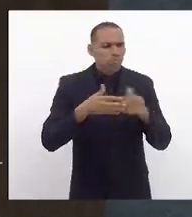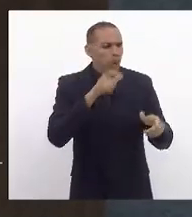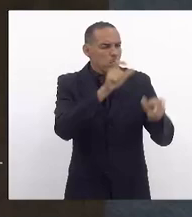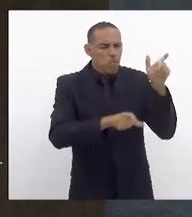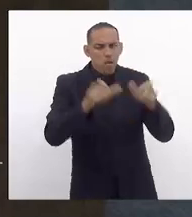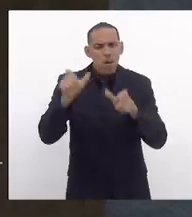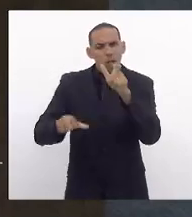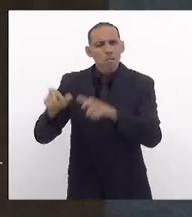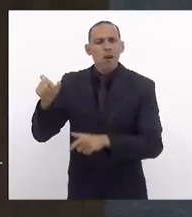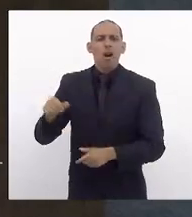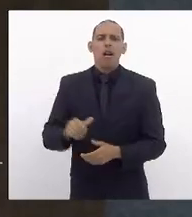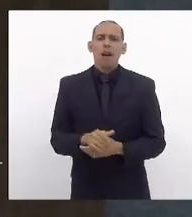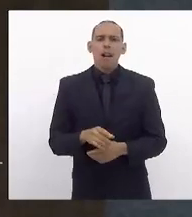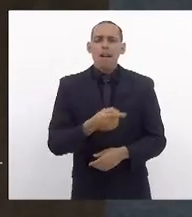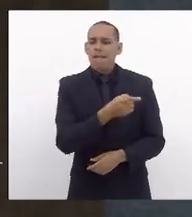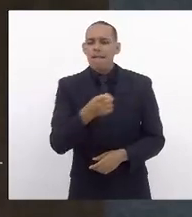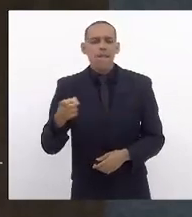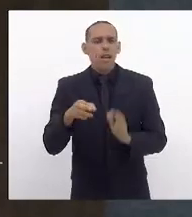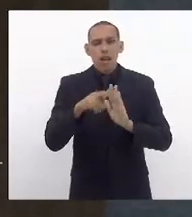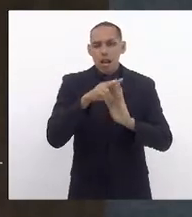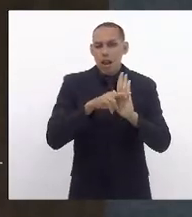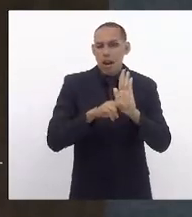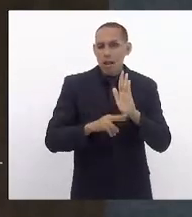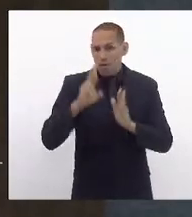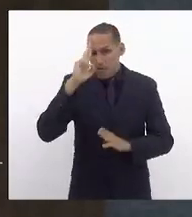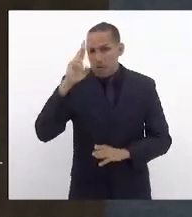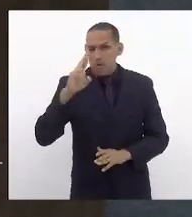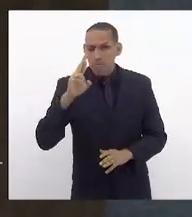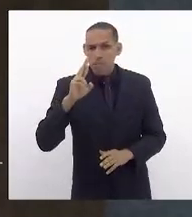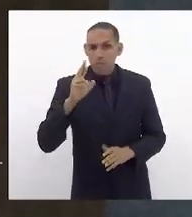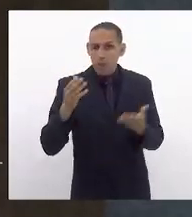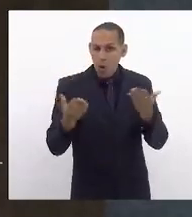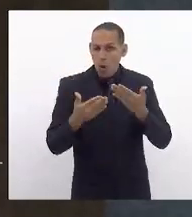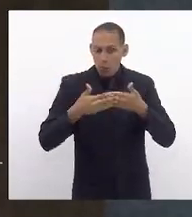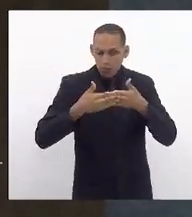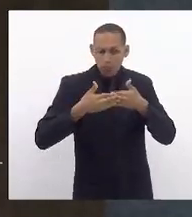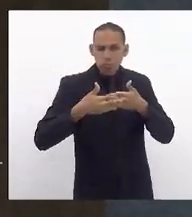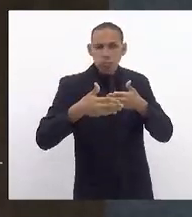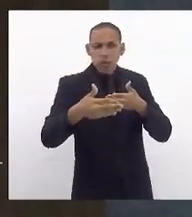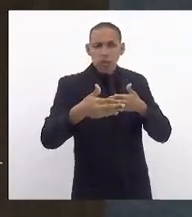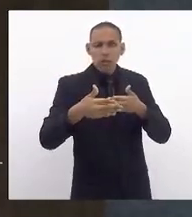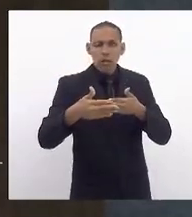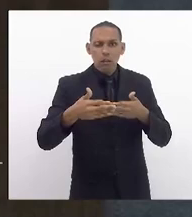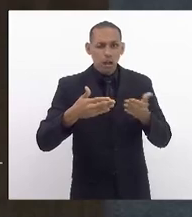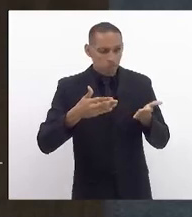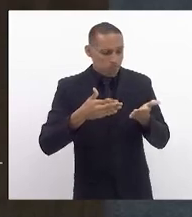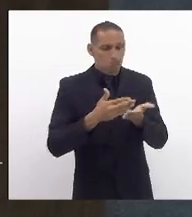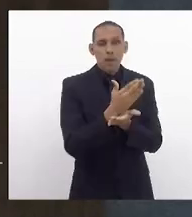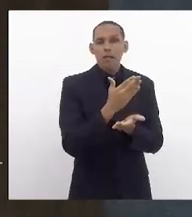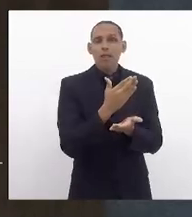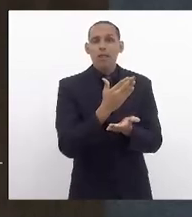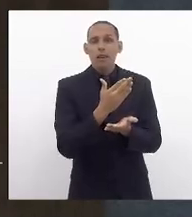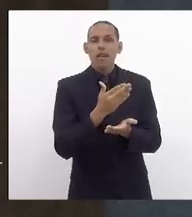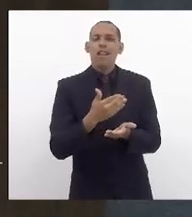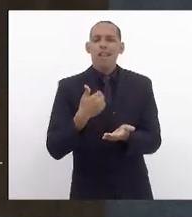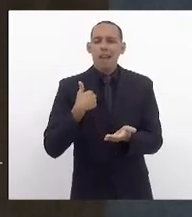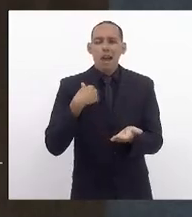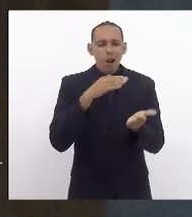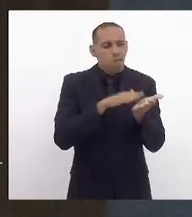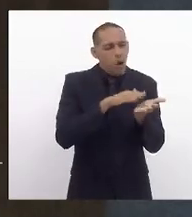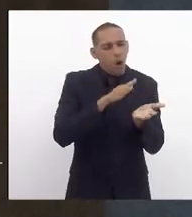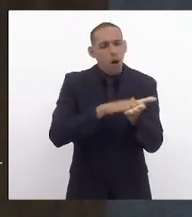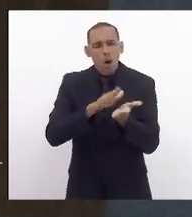de direito à regulamentação dessa lei. A partir de hoje, quando ela for sancionada, eu